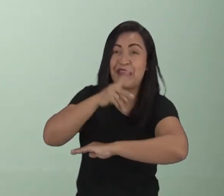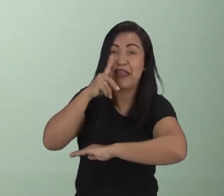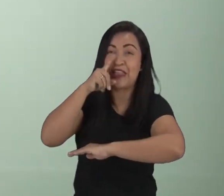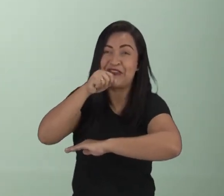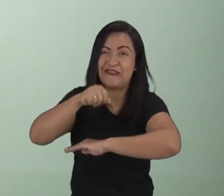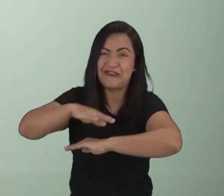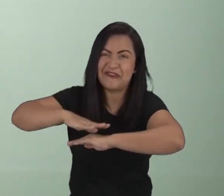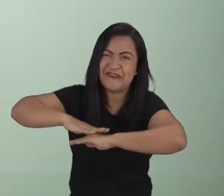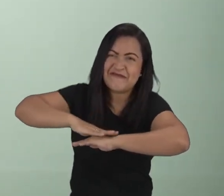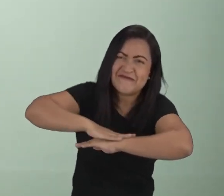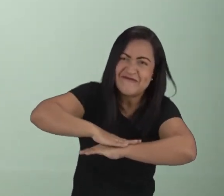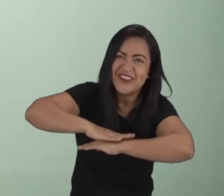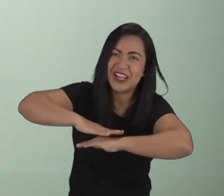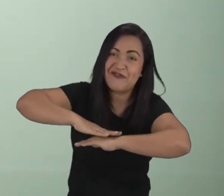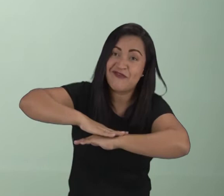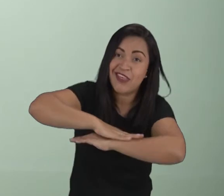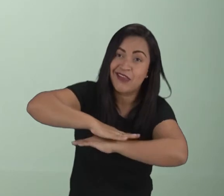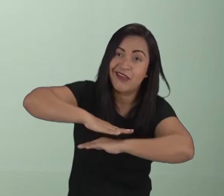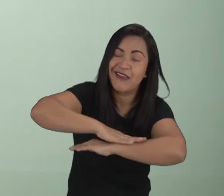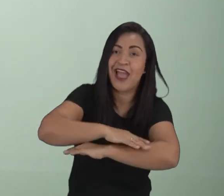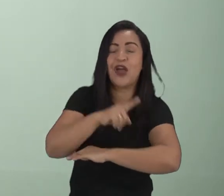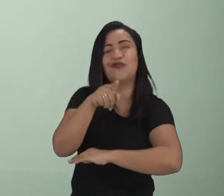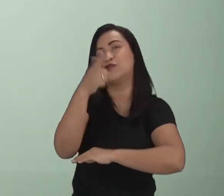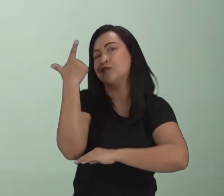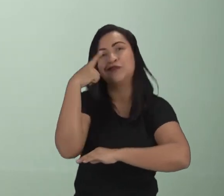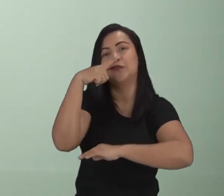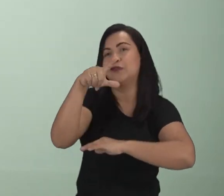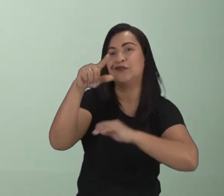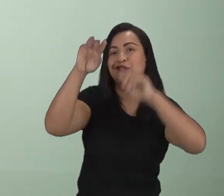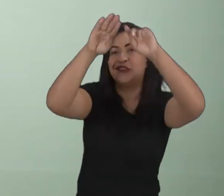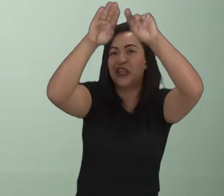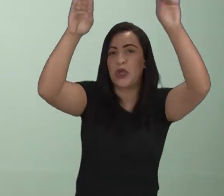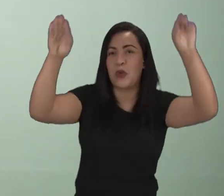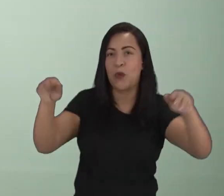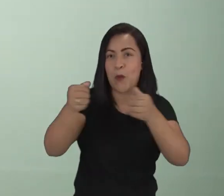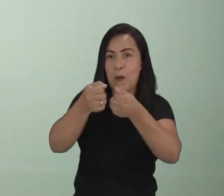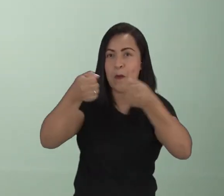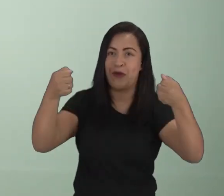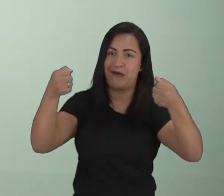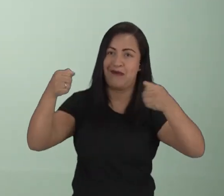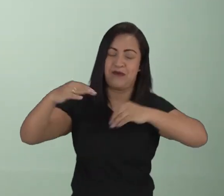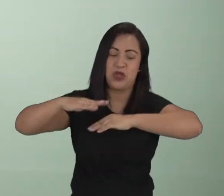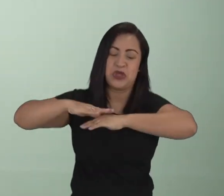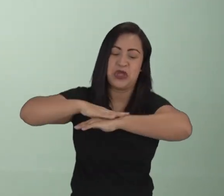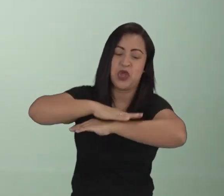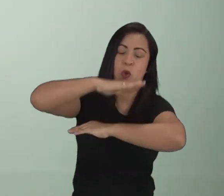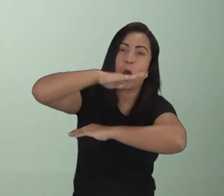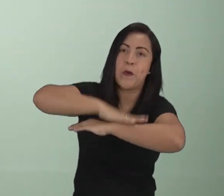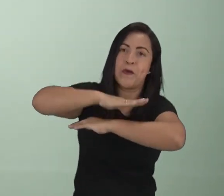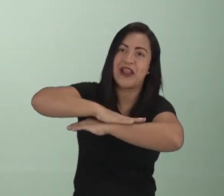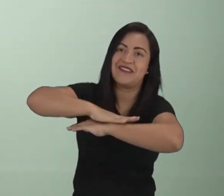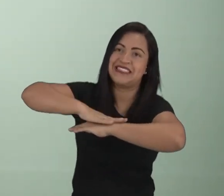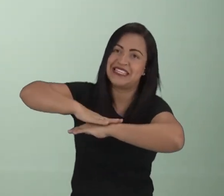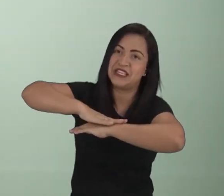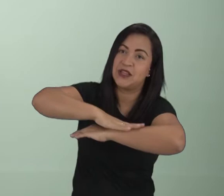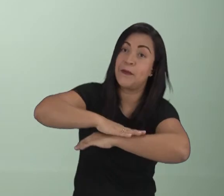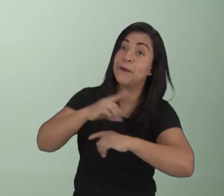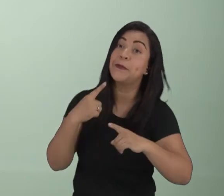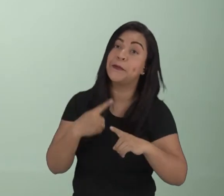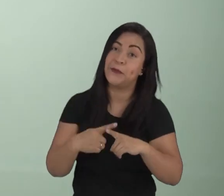difícil, bem áspera. Você não vai conseguir empurrar esse guarda-roupa em contato direto com o asfalto, porque no